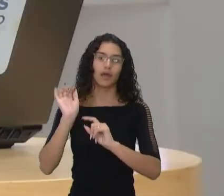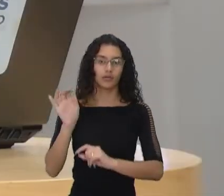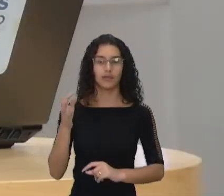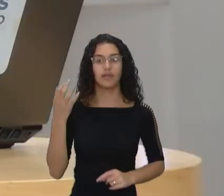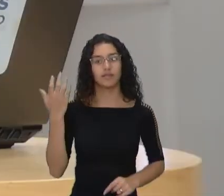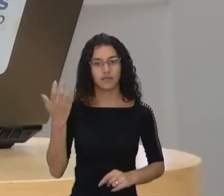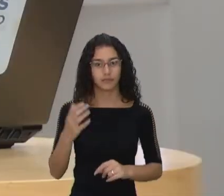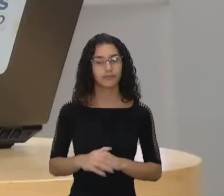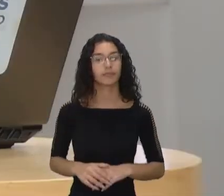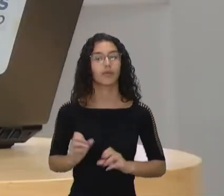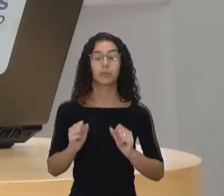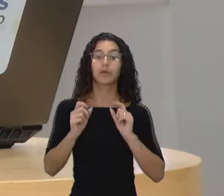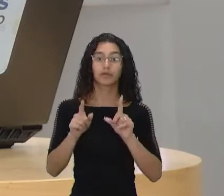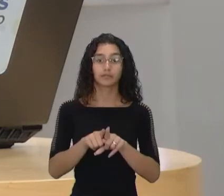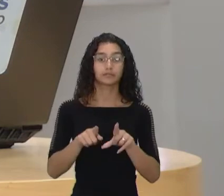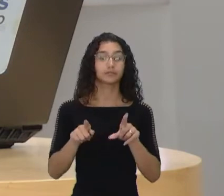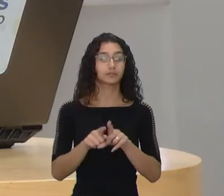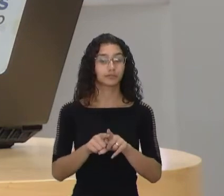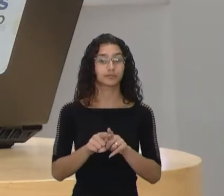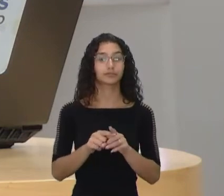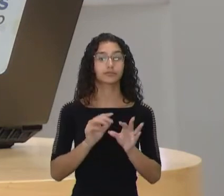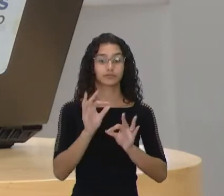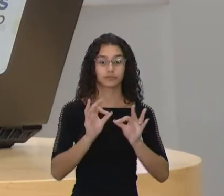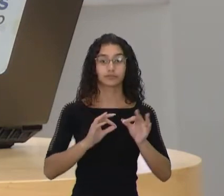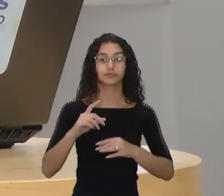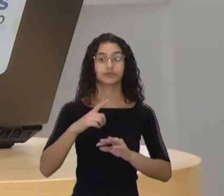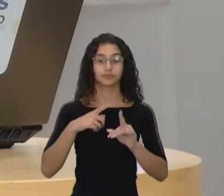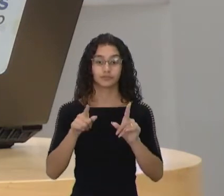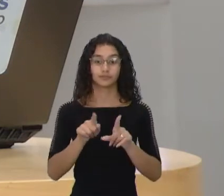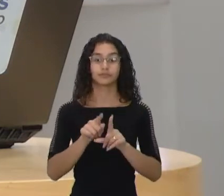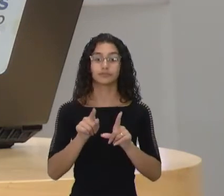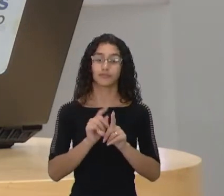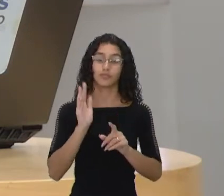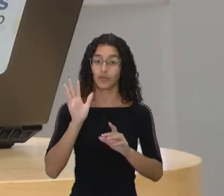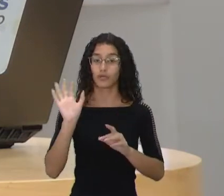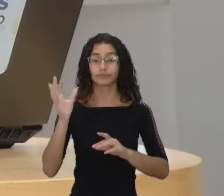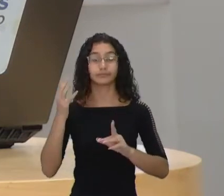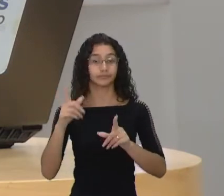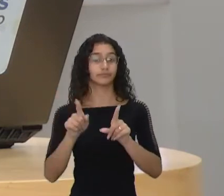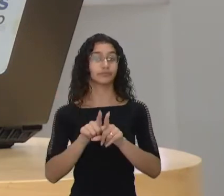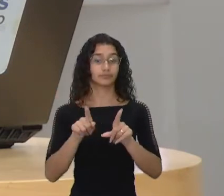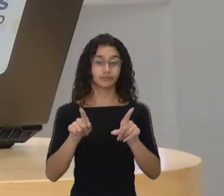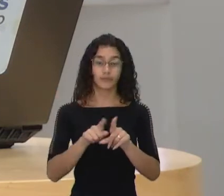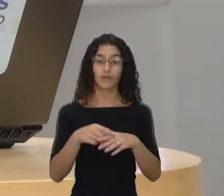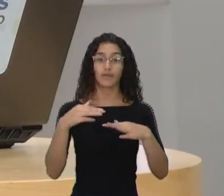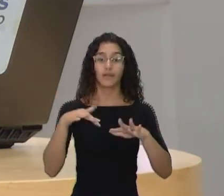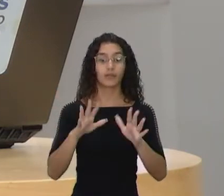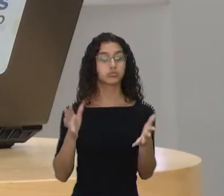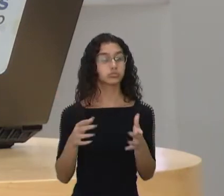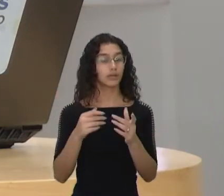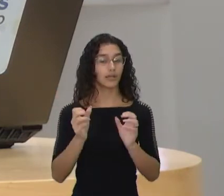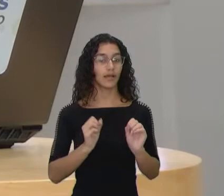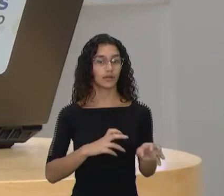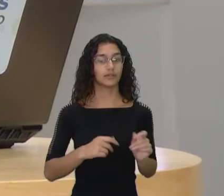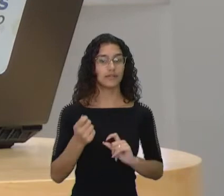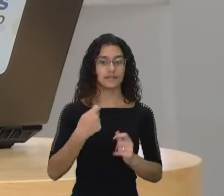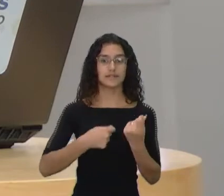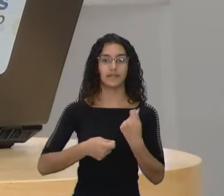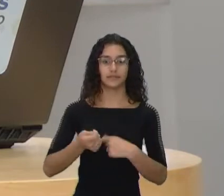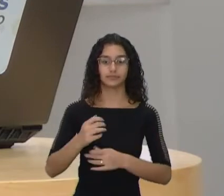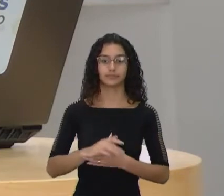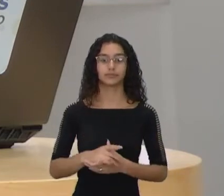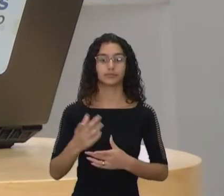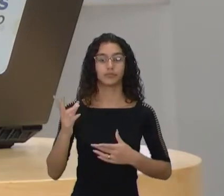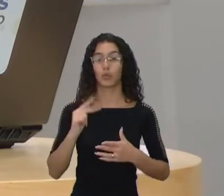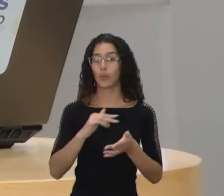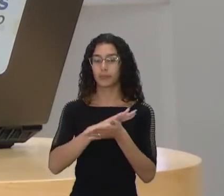aconteceu. Mas pode ser aí, vocês que estão assistindo a aula, pode ser que já aconteceu com vocês, mas esse é o intuito da educação financeira, não ficar